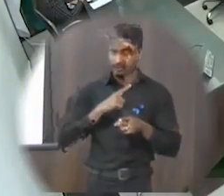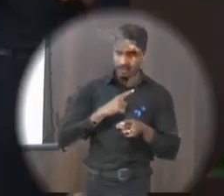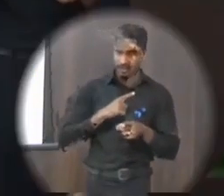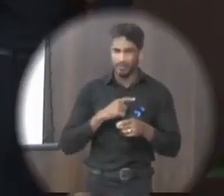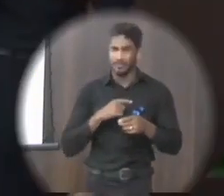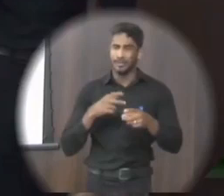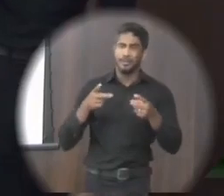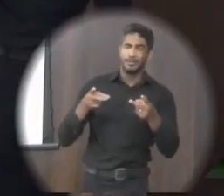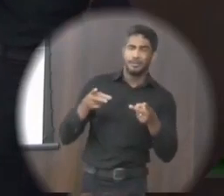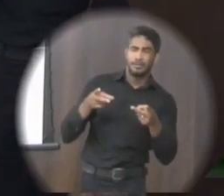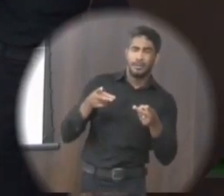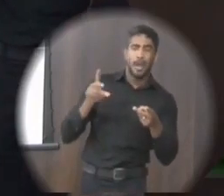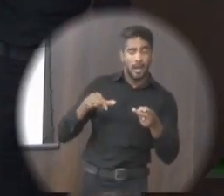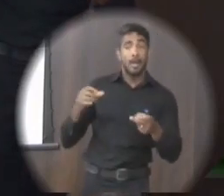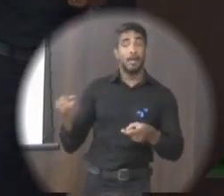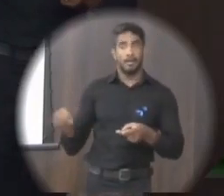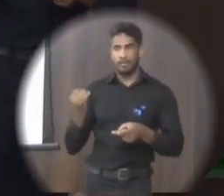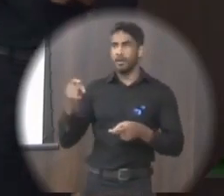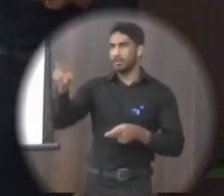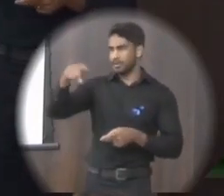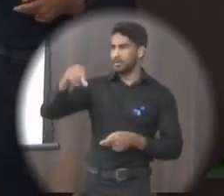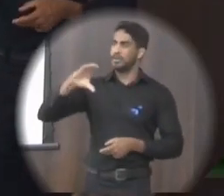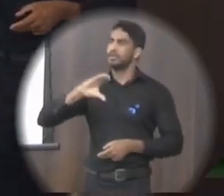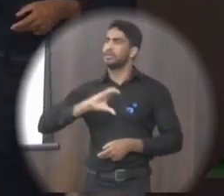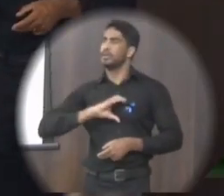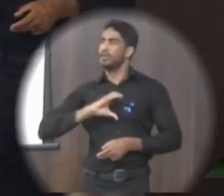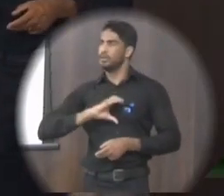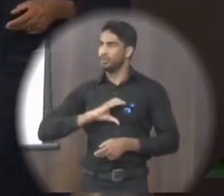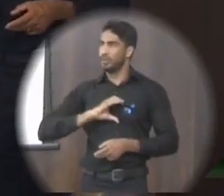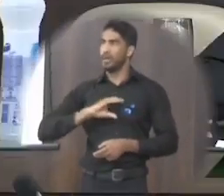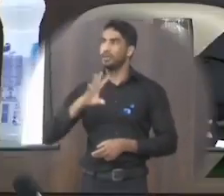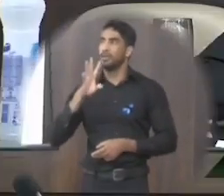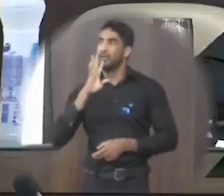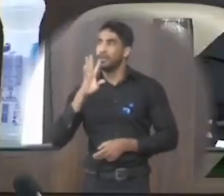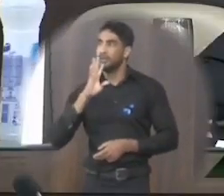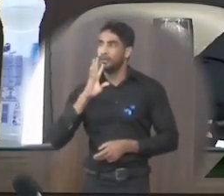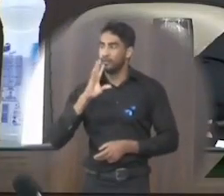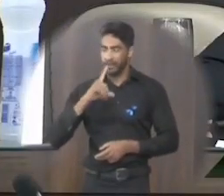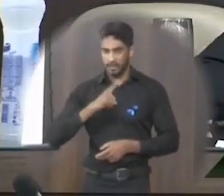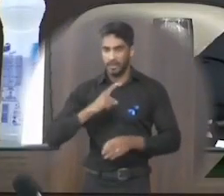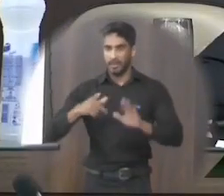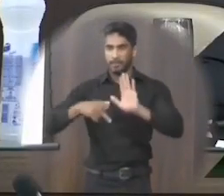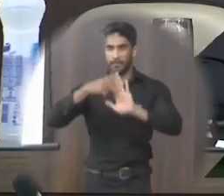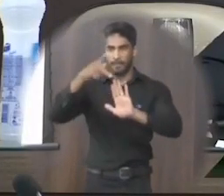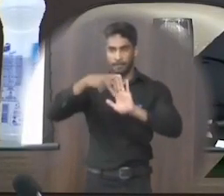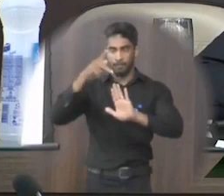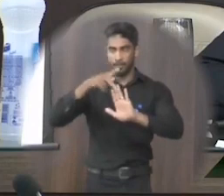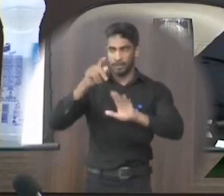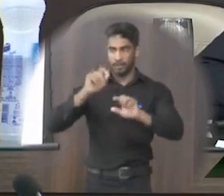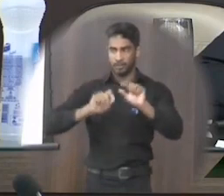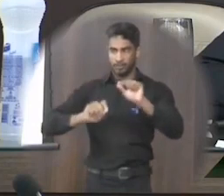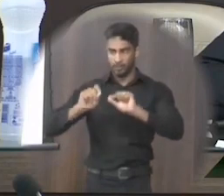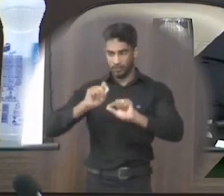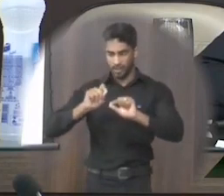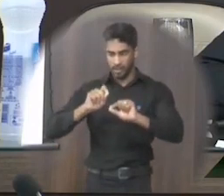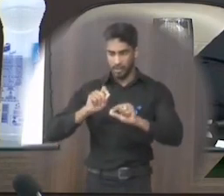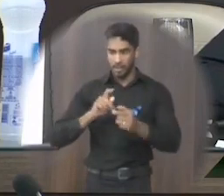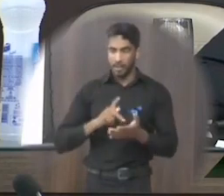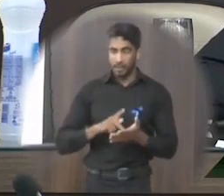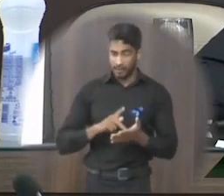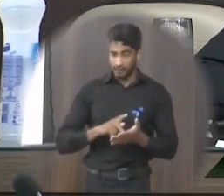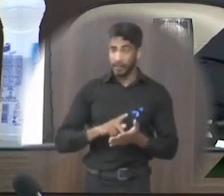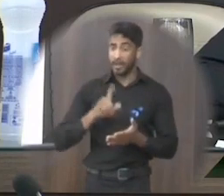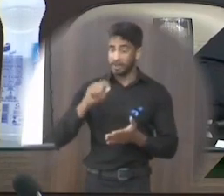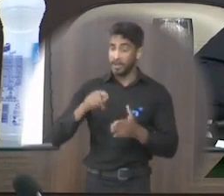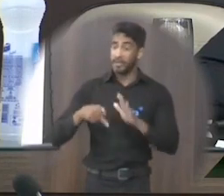gente, é importante que os colegas também tomarem conhecimento, a gente está com um projeto aí. Na verdade, esse projeto